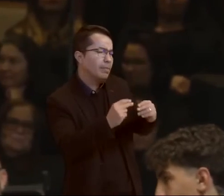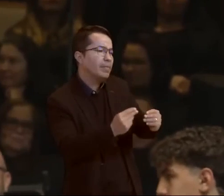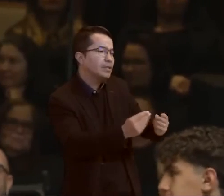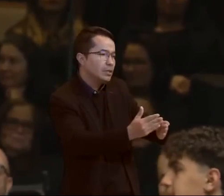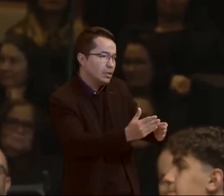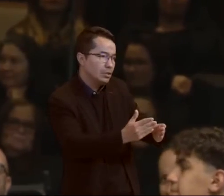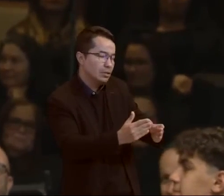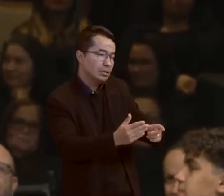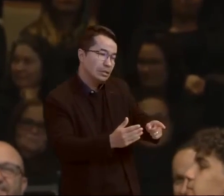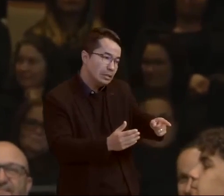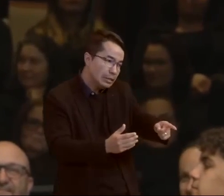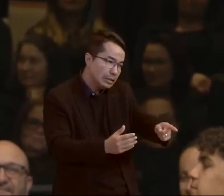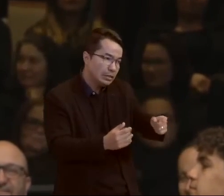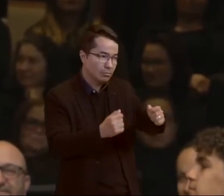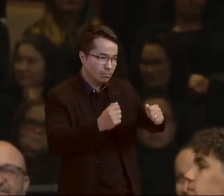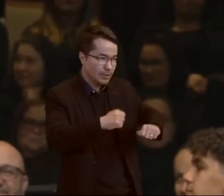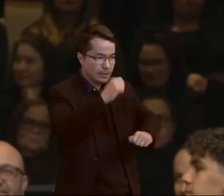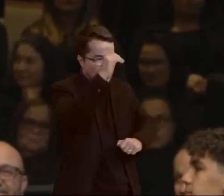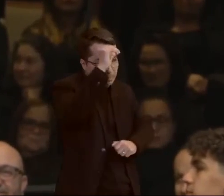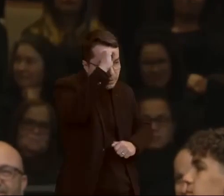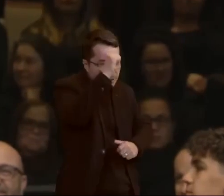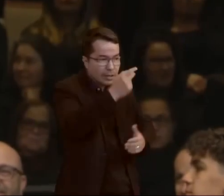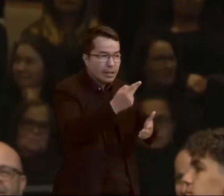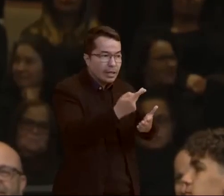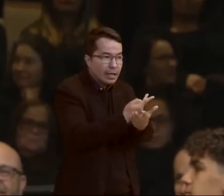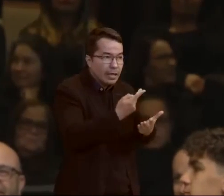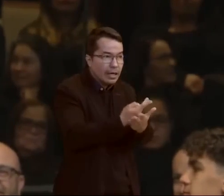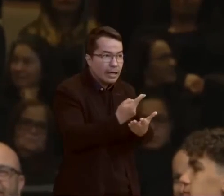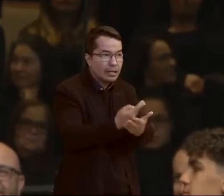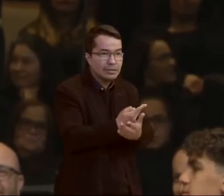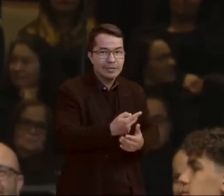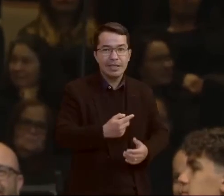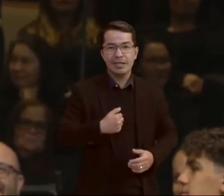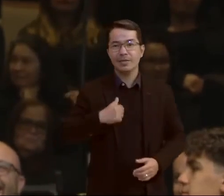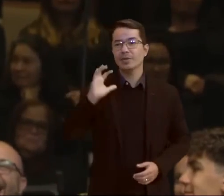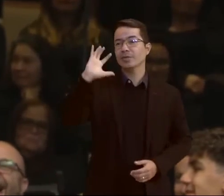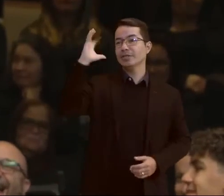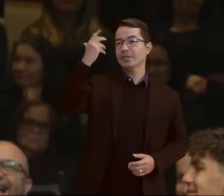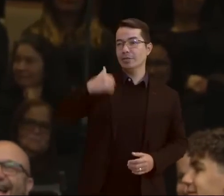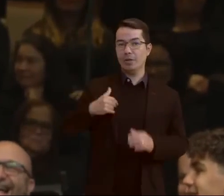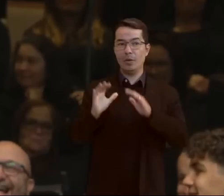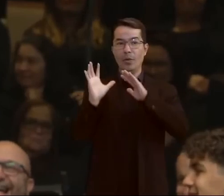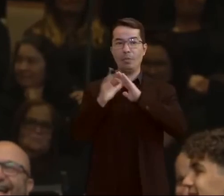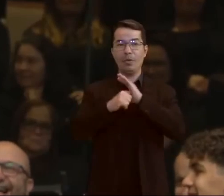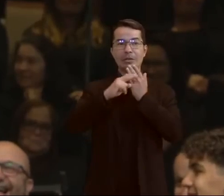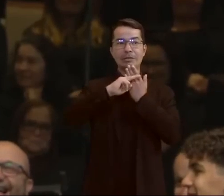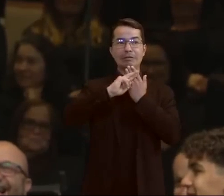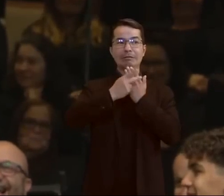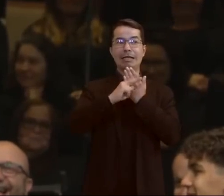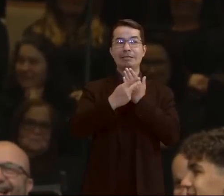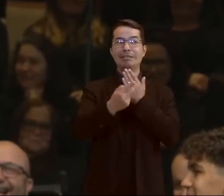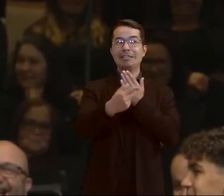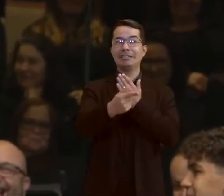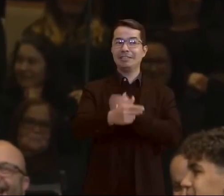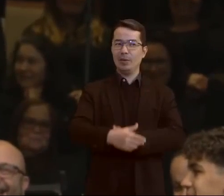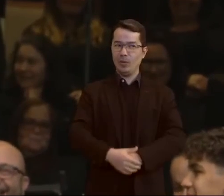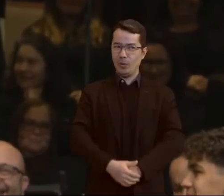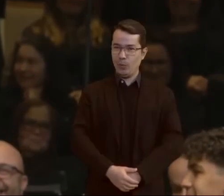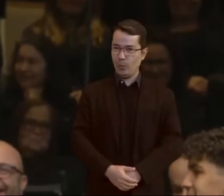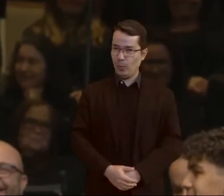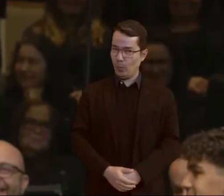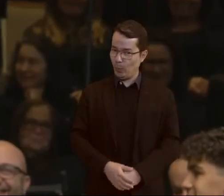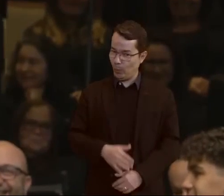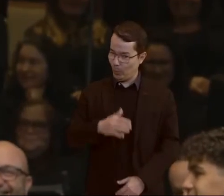ajudá-la a crescer. E aí eu entendi a consequência do dadinho. Saiu